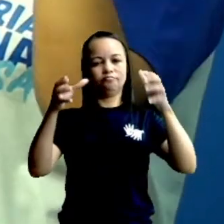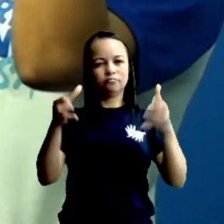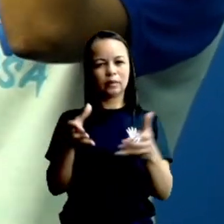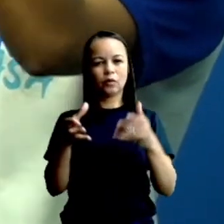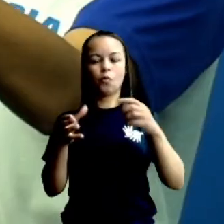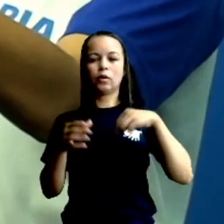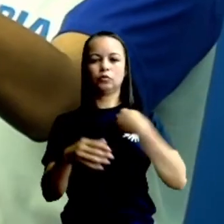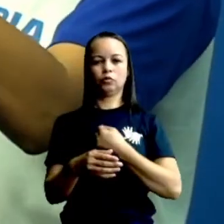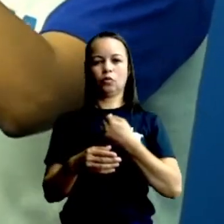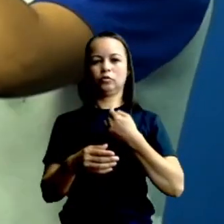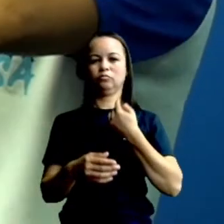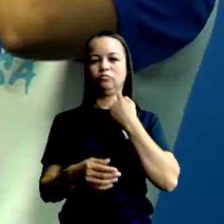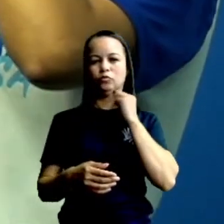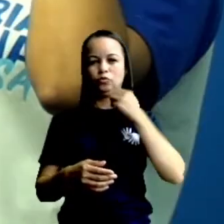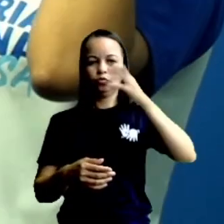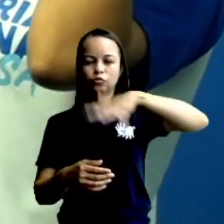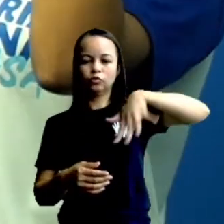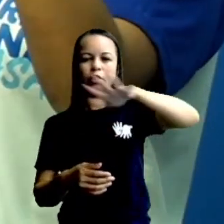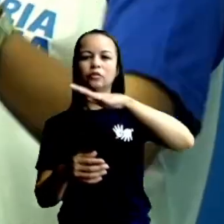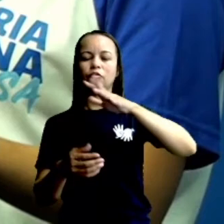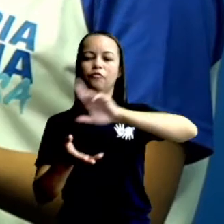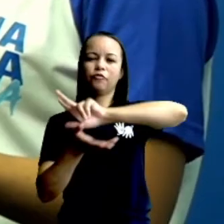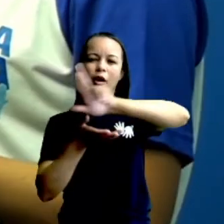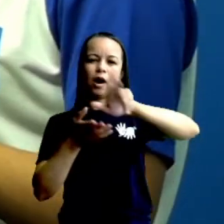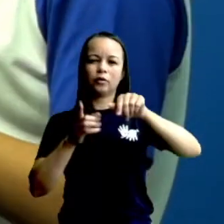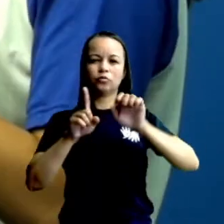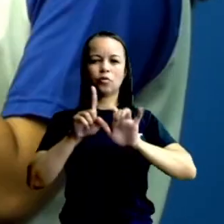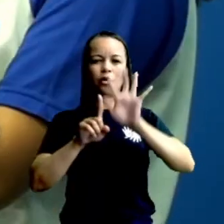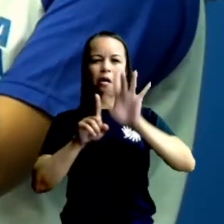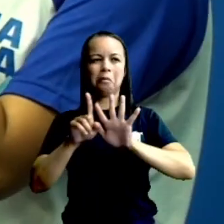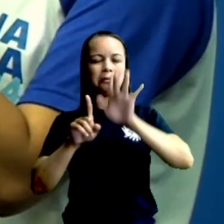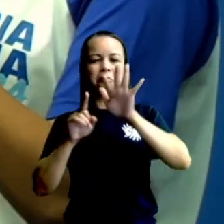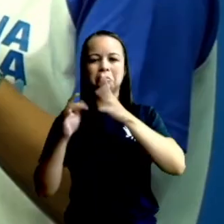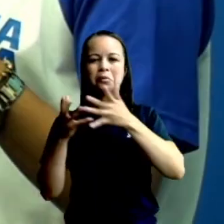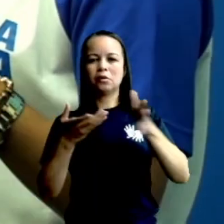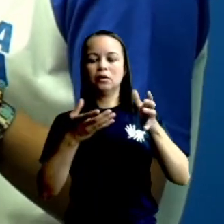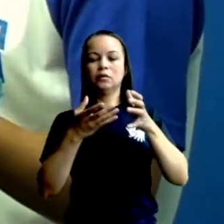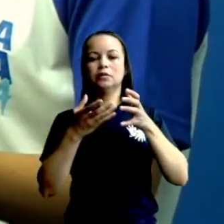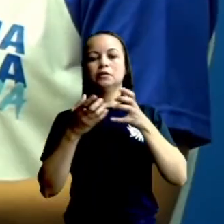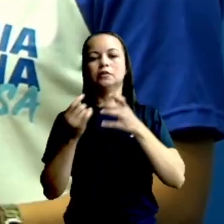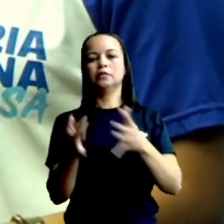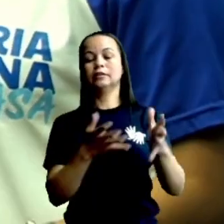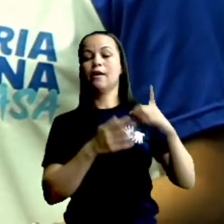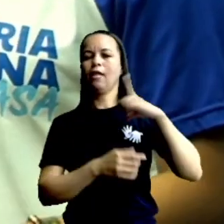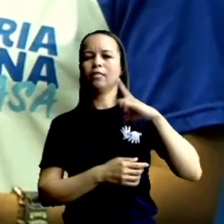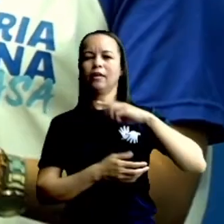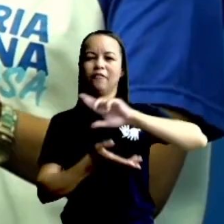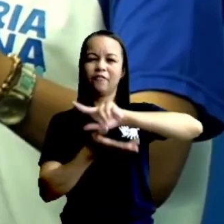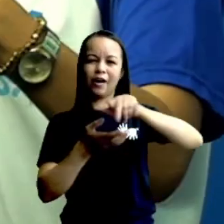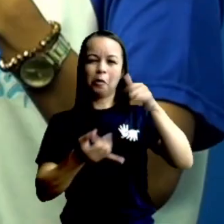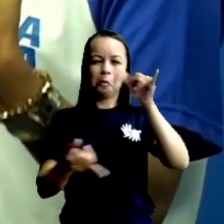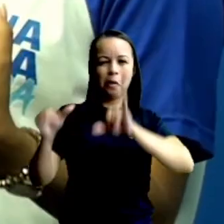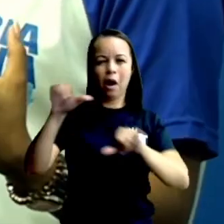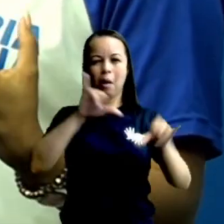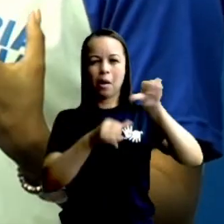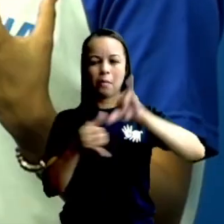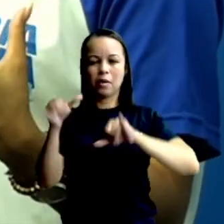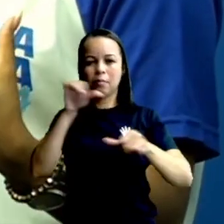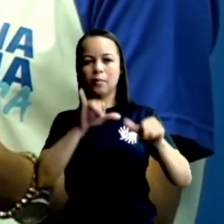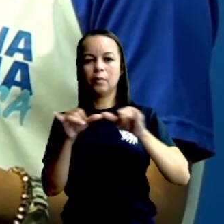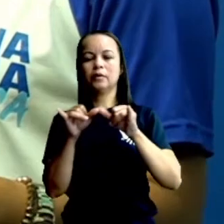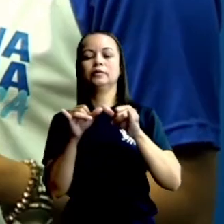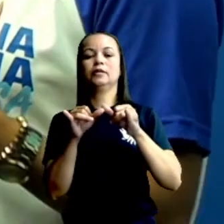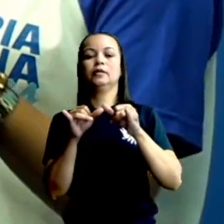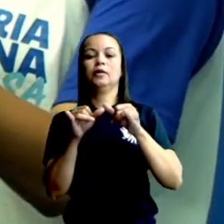está poluindo muito, muitos gases são lançados, a gente tem muita poluição química, então esse calor,